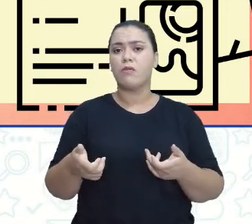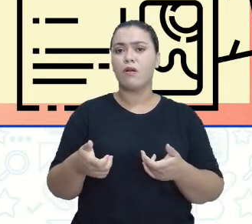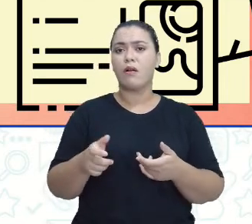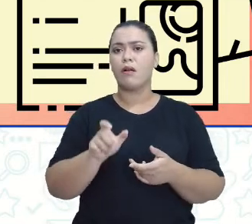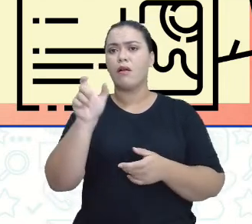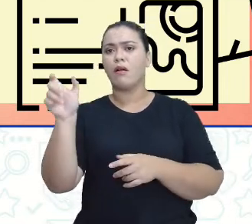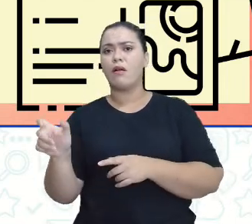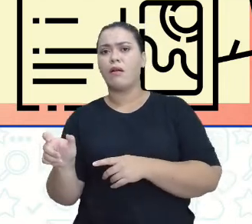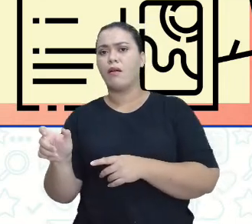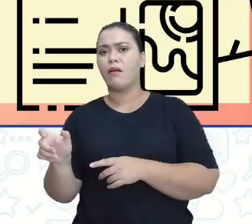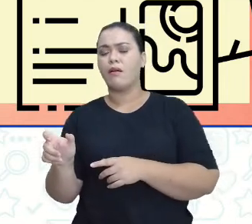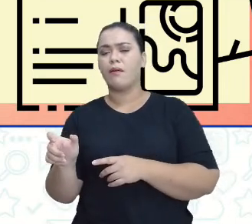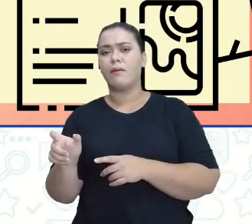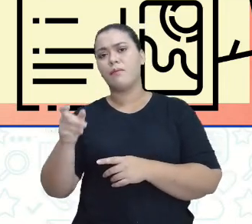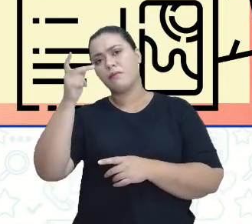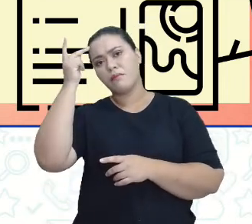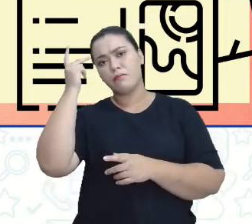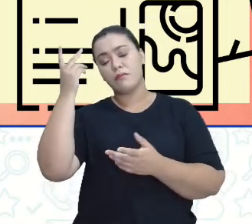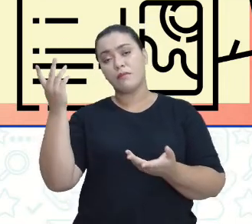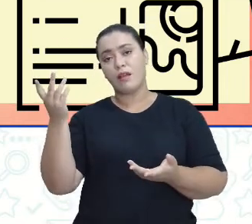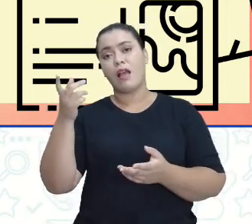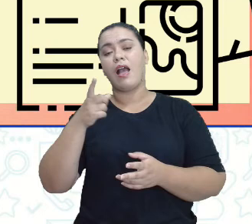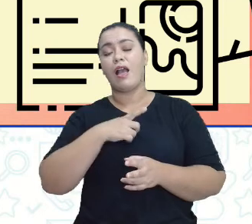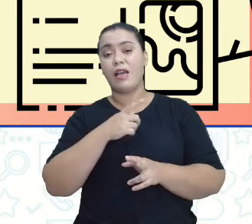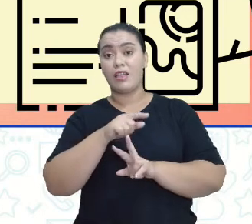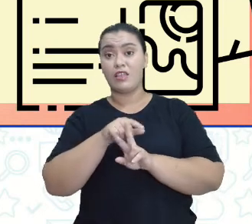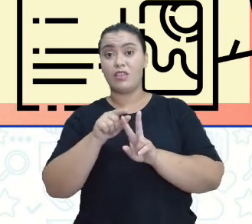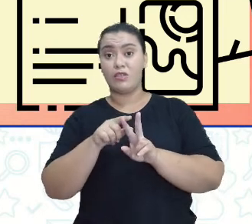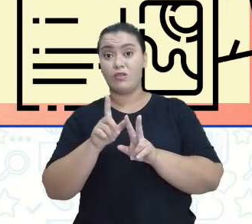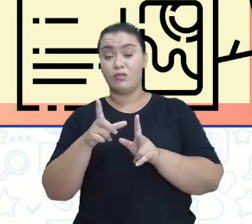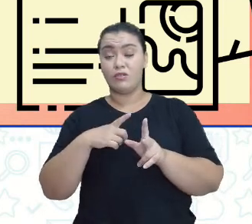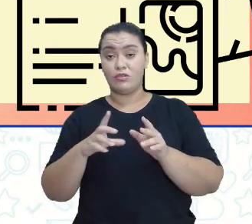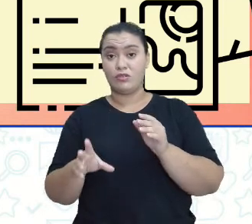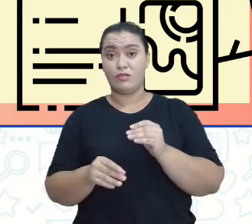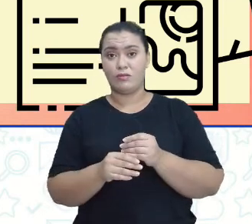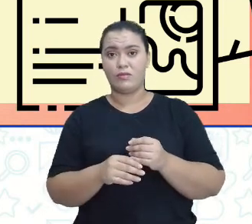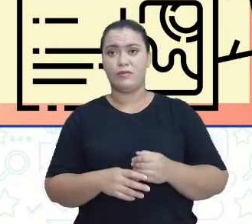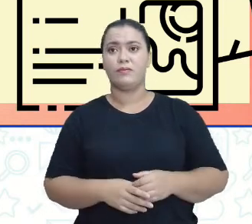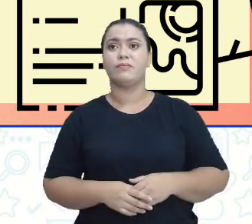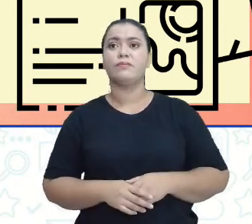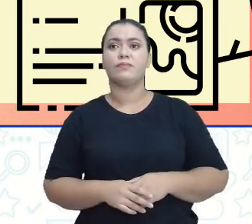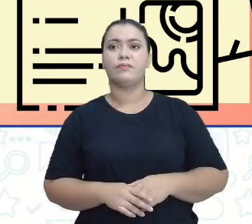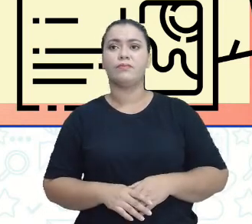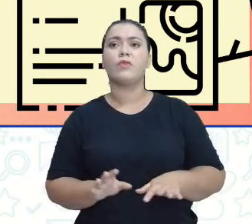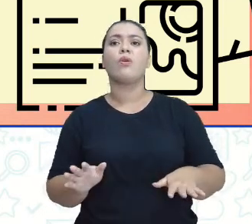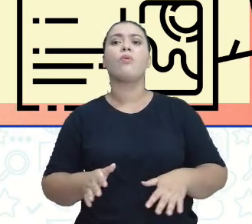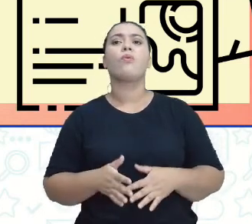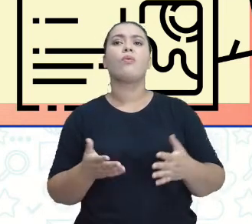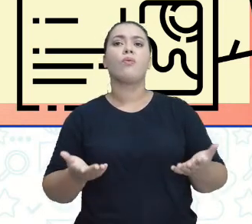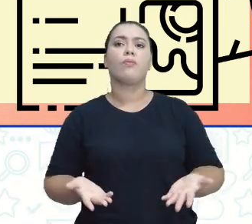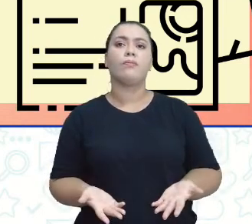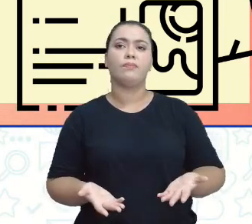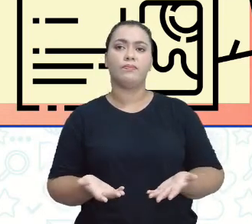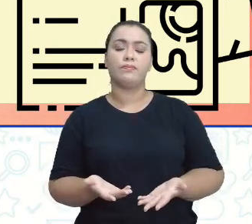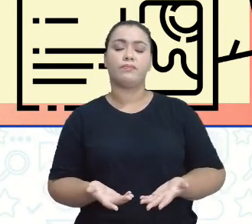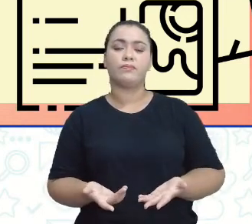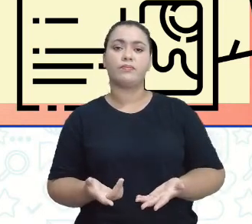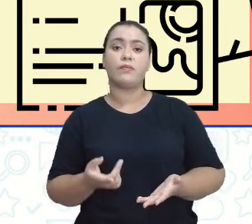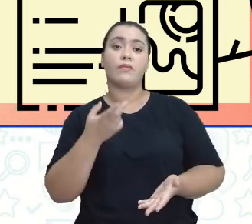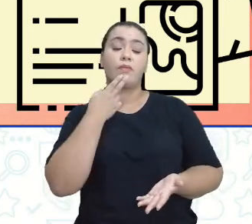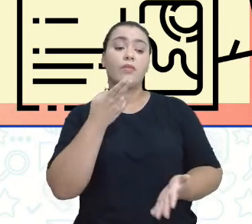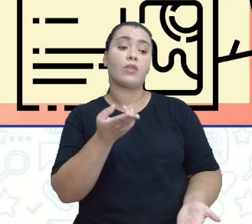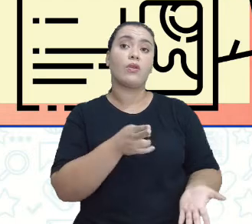aqui? Dois complementos. Vamos ver, ó. Os complementos são quais? Os